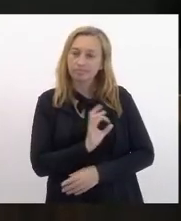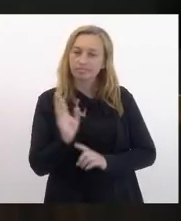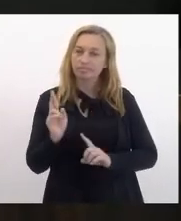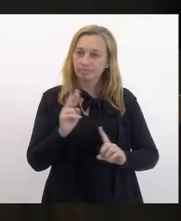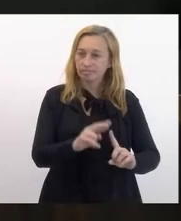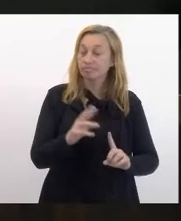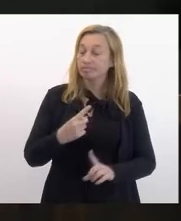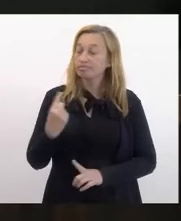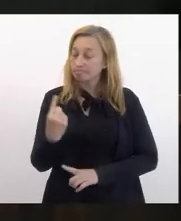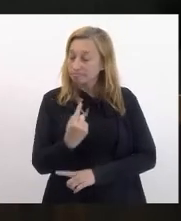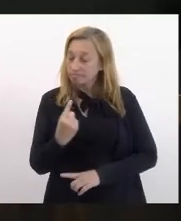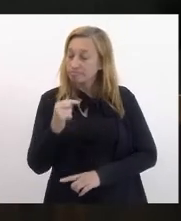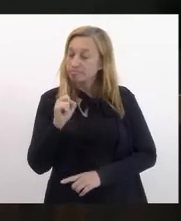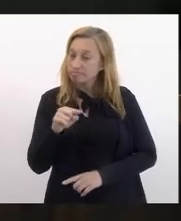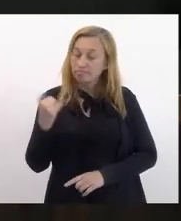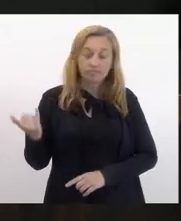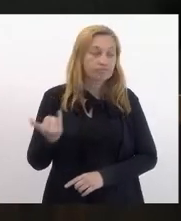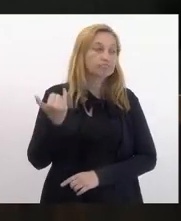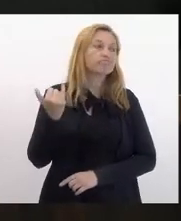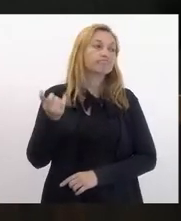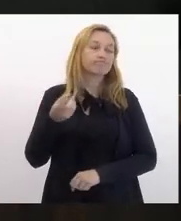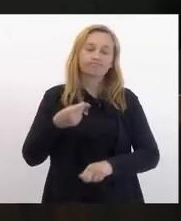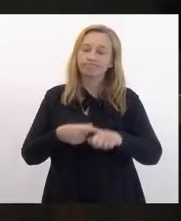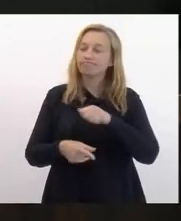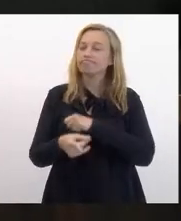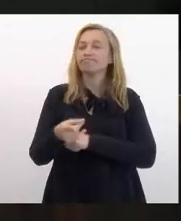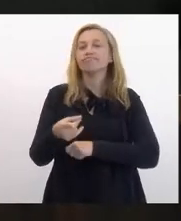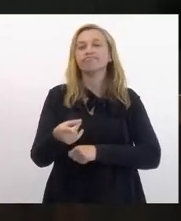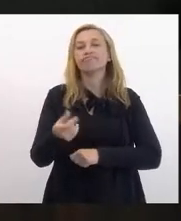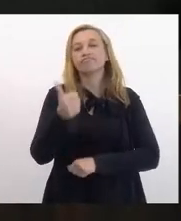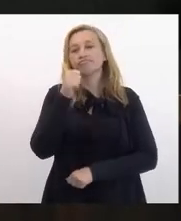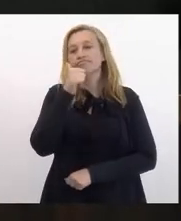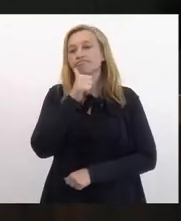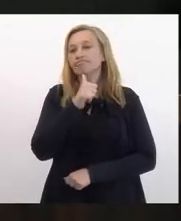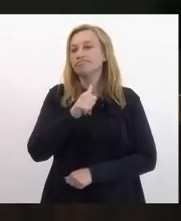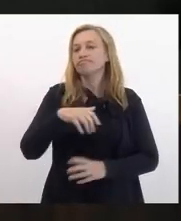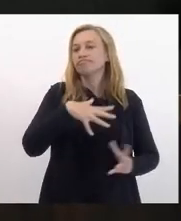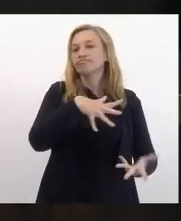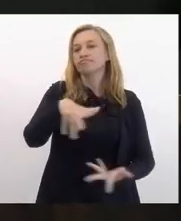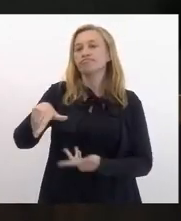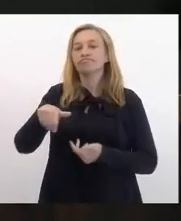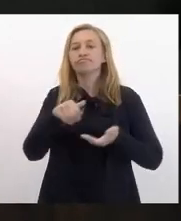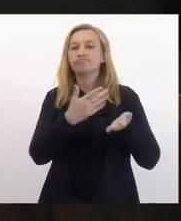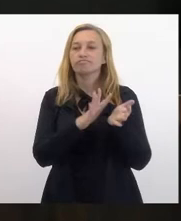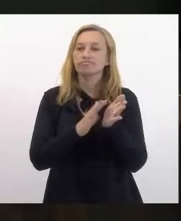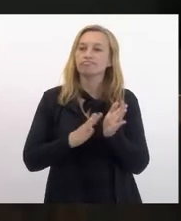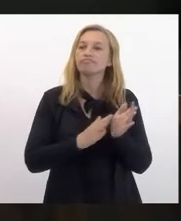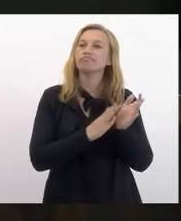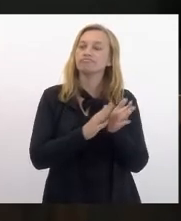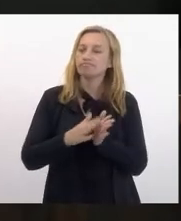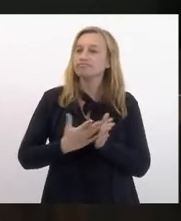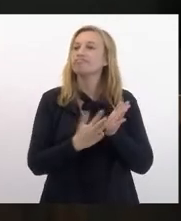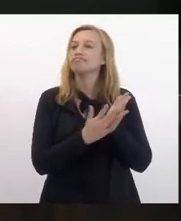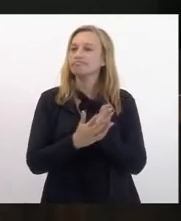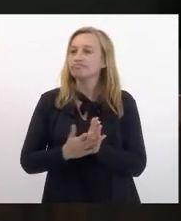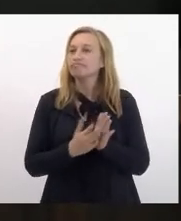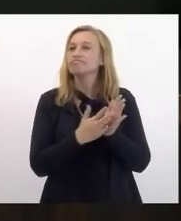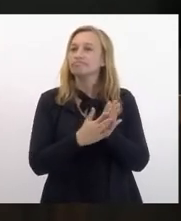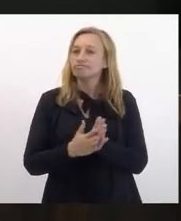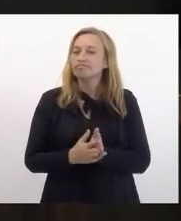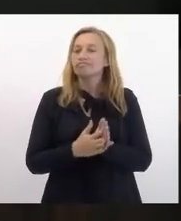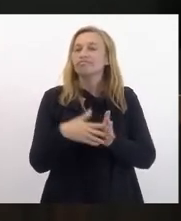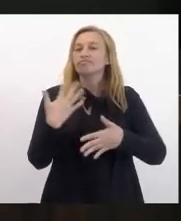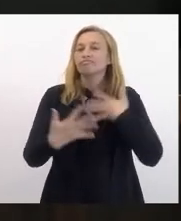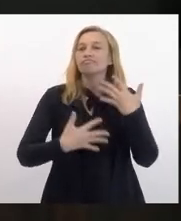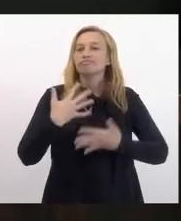que, para nós, é eterna. E é uma mulher do mundo do samba aí que